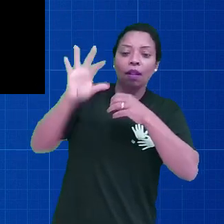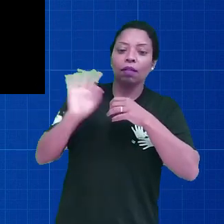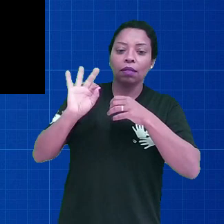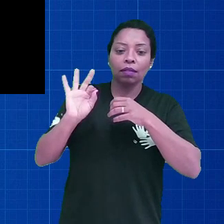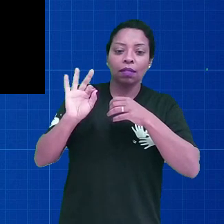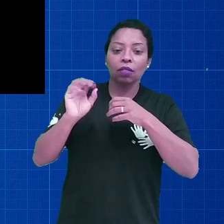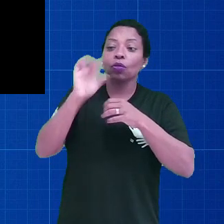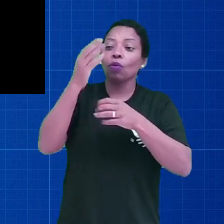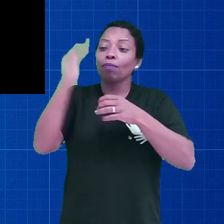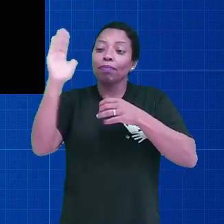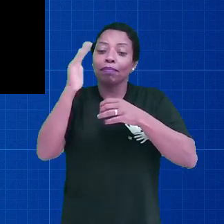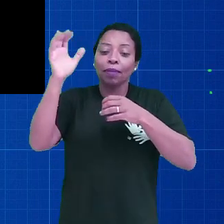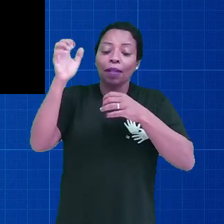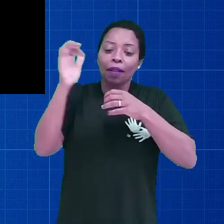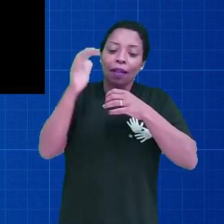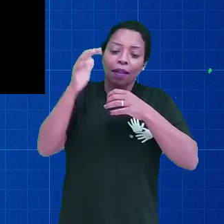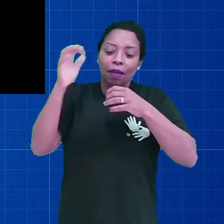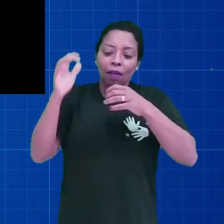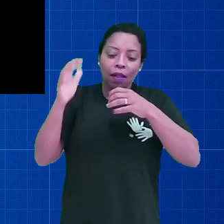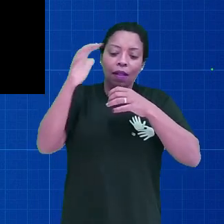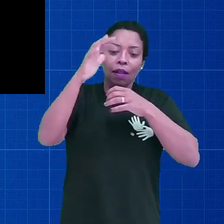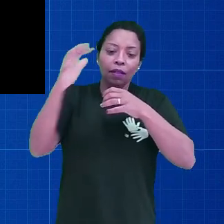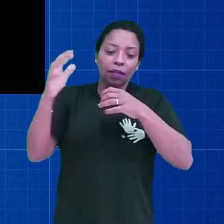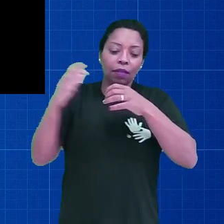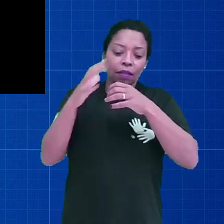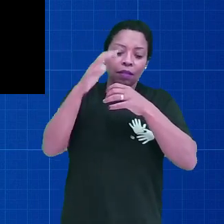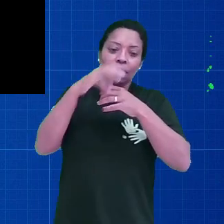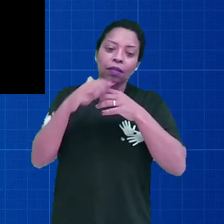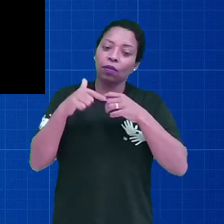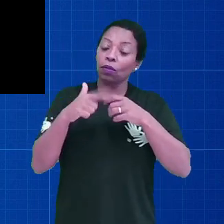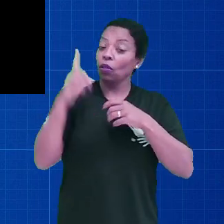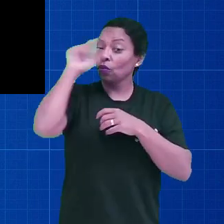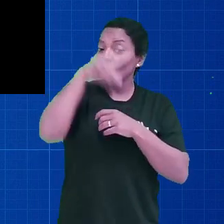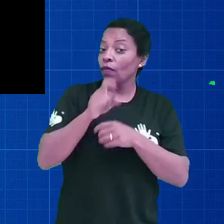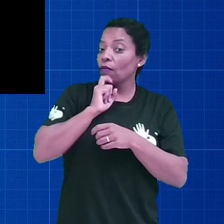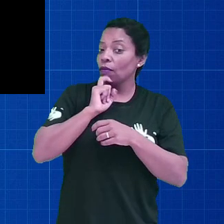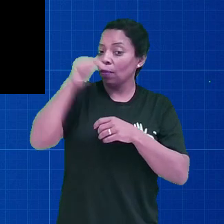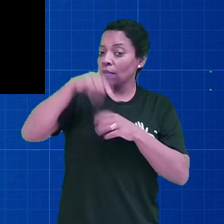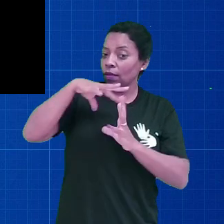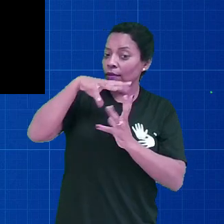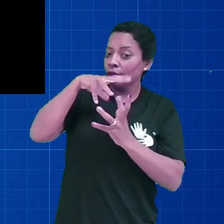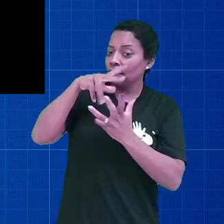transmitir parte dela. Então, ele vai provocar um resfriamento da temperatura da Terra.